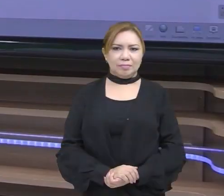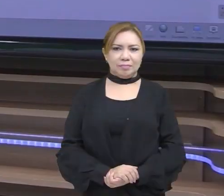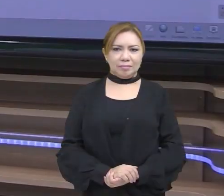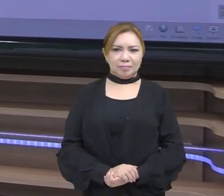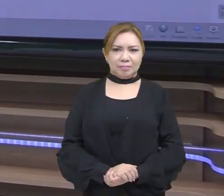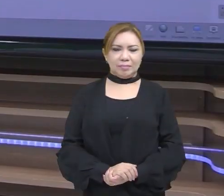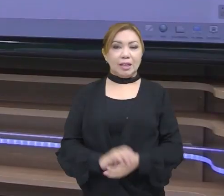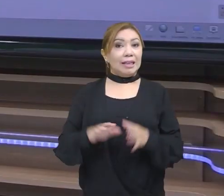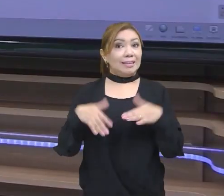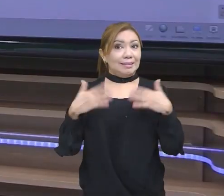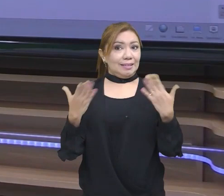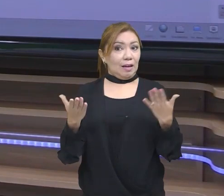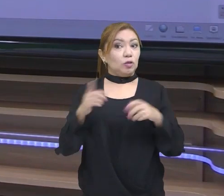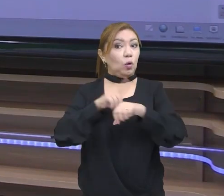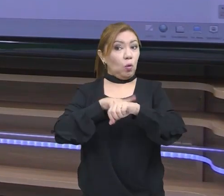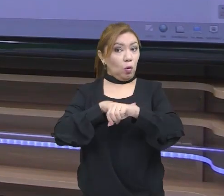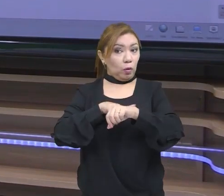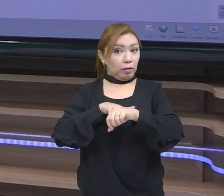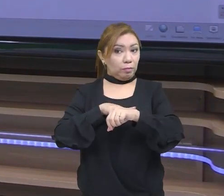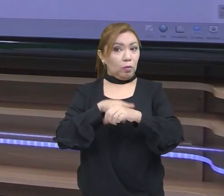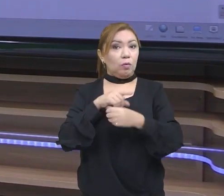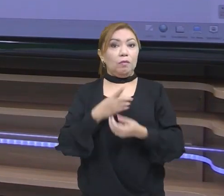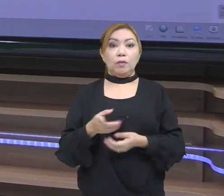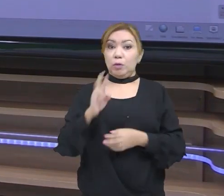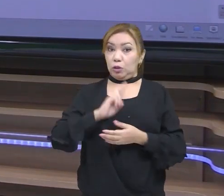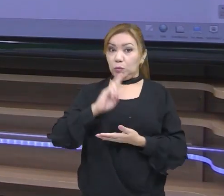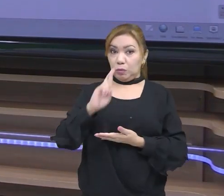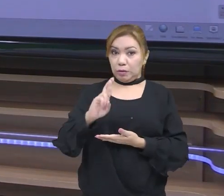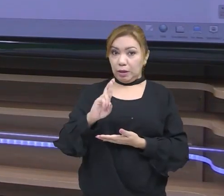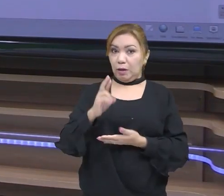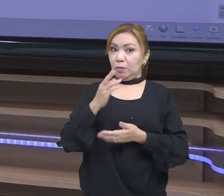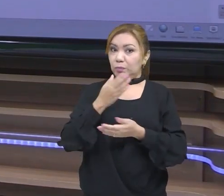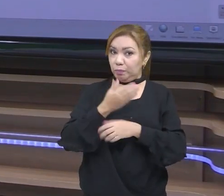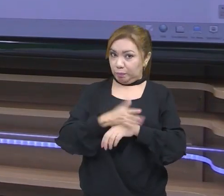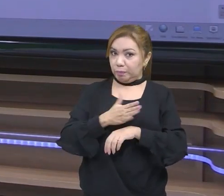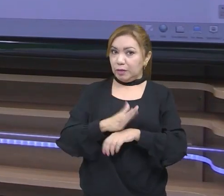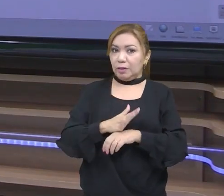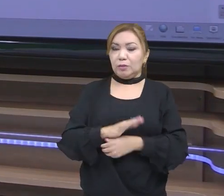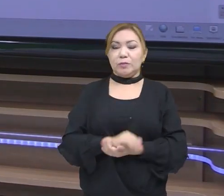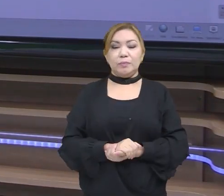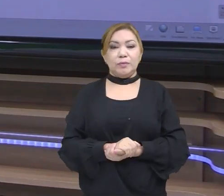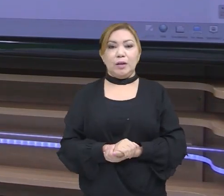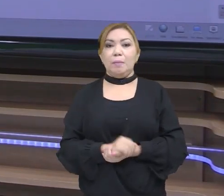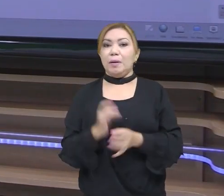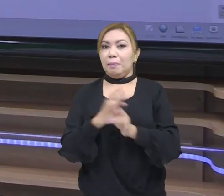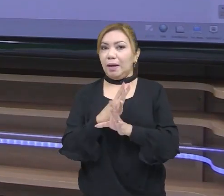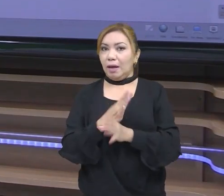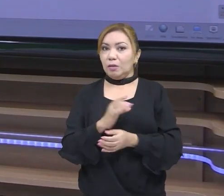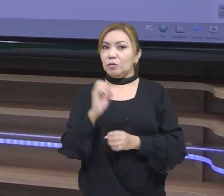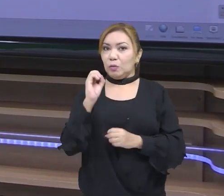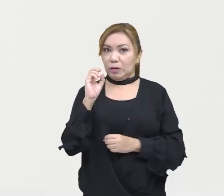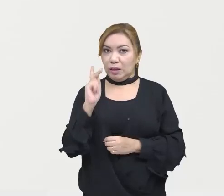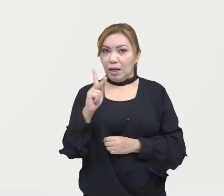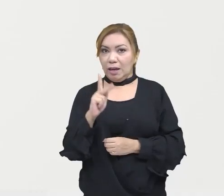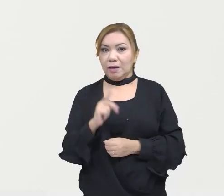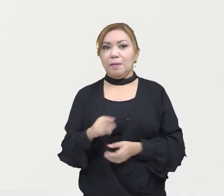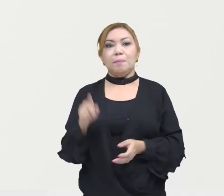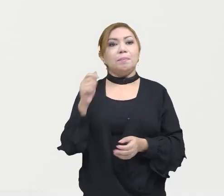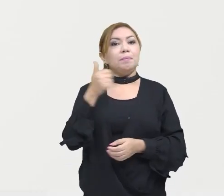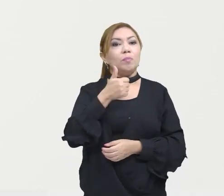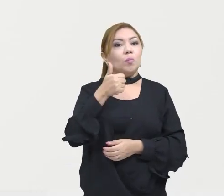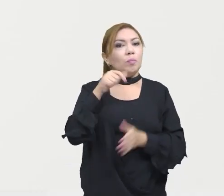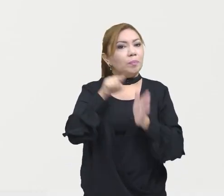Então, chegou a hora. Vamos resolver mais um exercitando. Vamos lá, estão preparados? Ok, vamos para a primeira